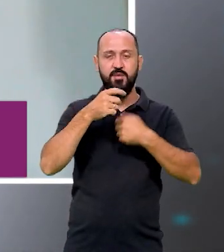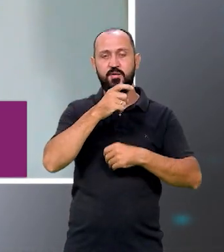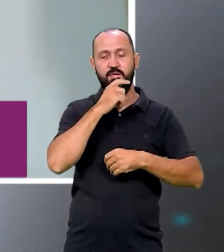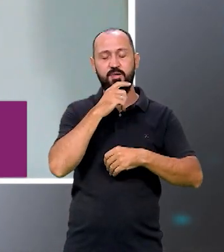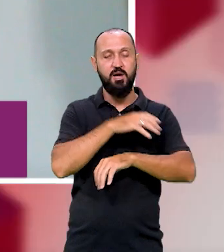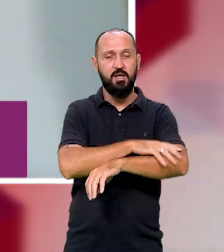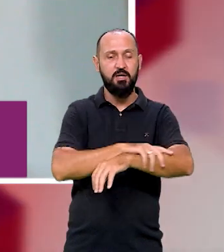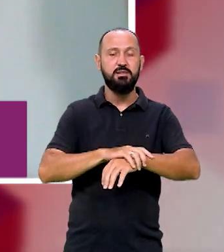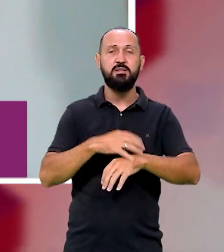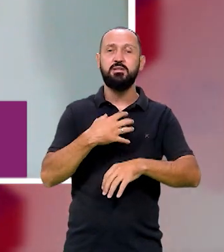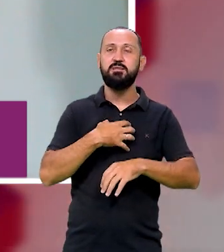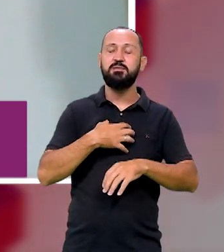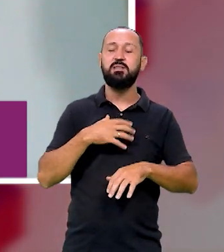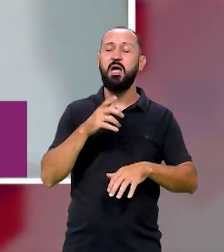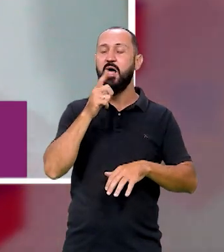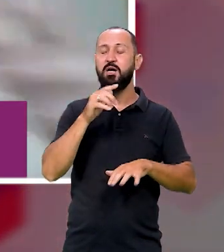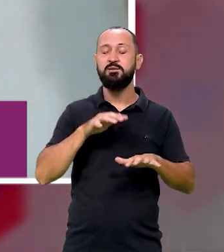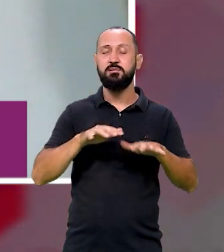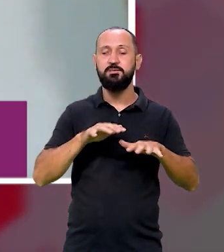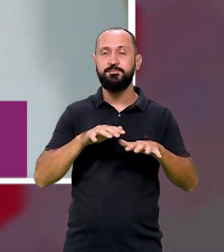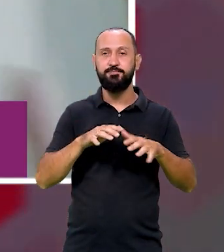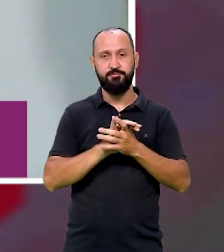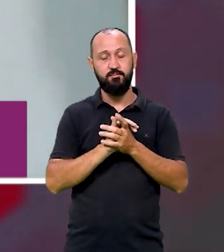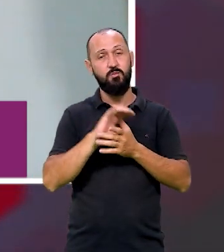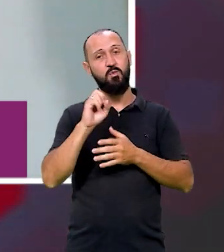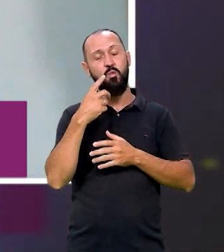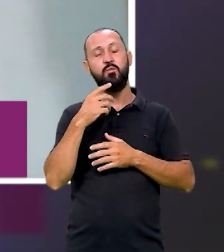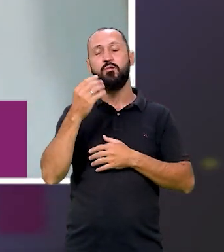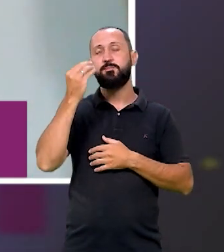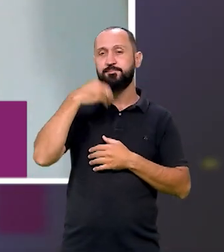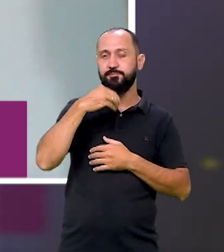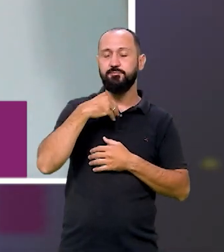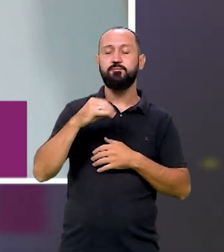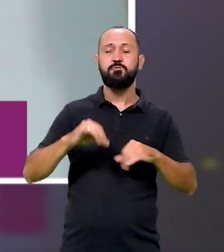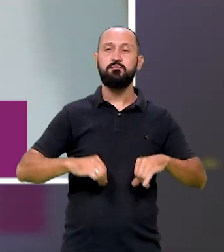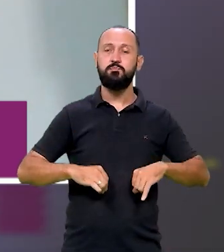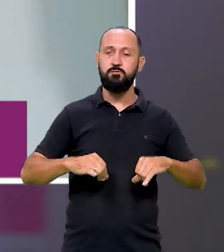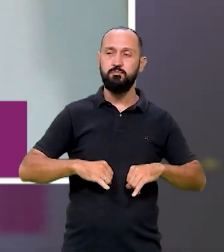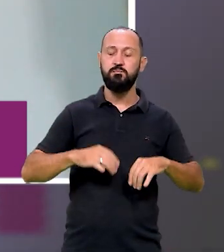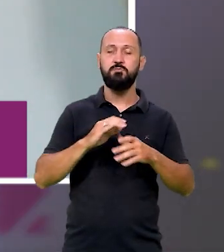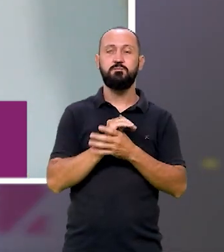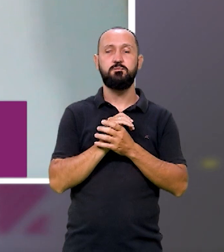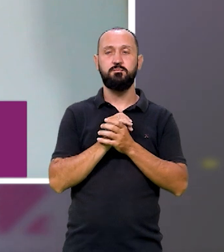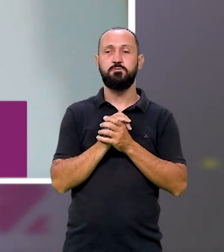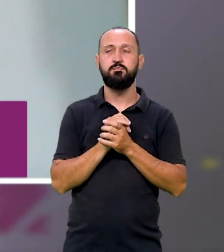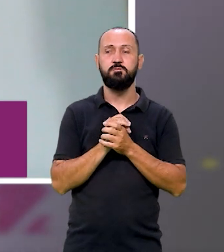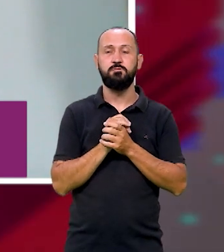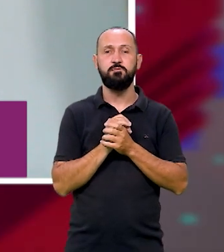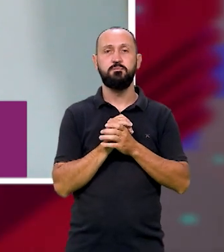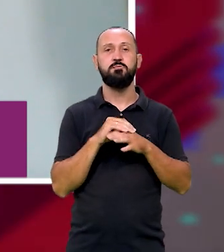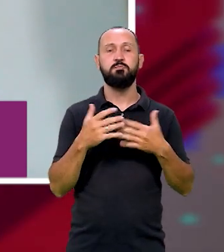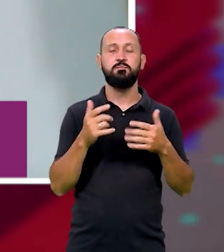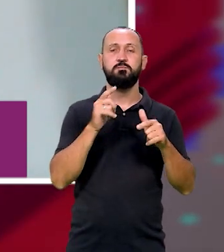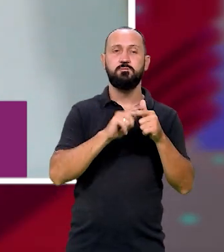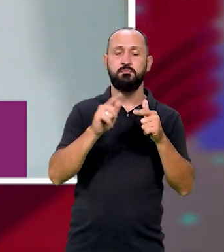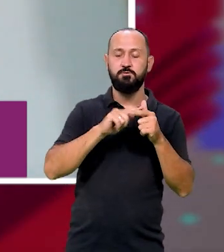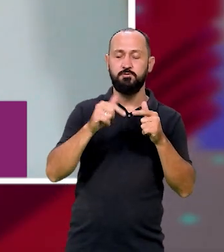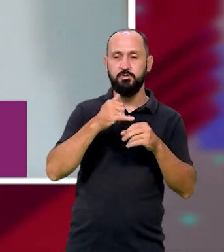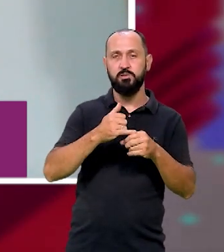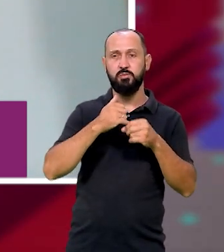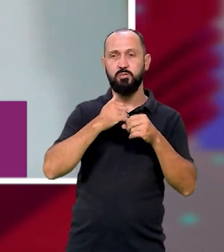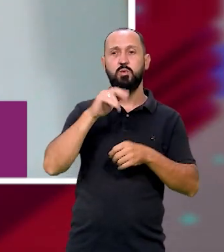ou dá um certo tremor, né? Às vezes é desidratação esse tremor, ou fraqueza, ou fome, eu já escutei vários relatos. Então,